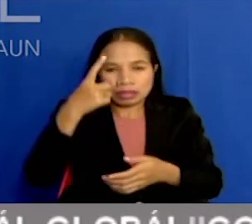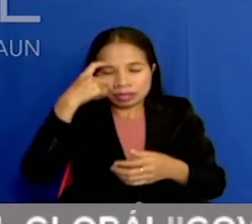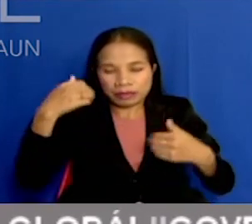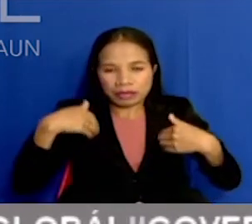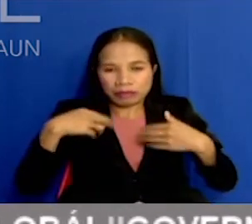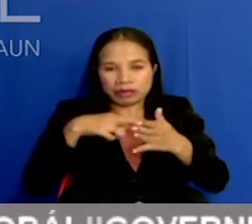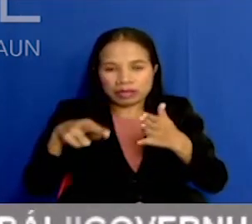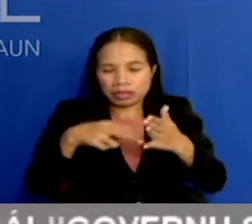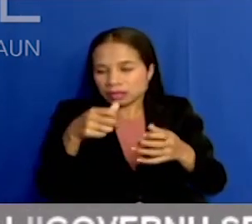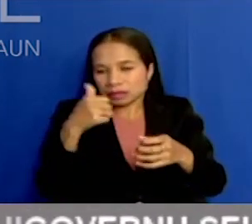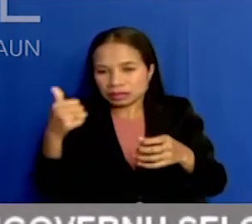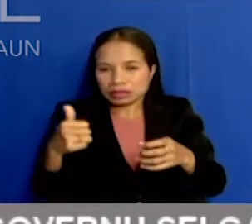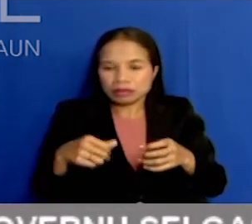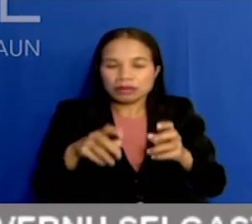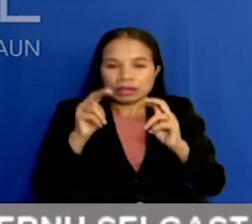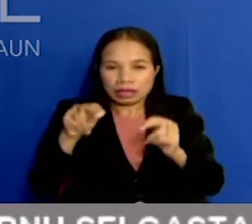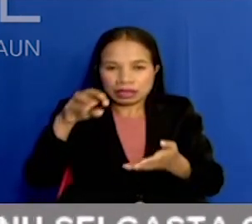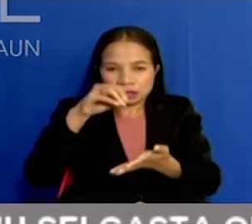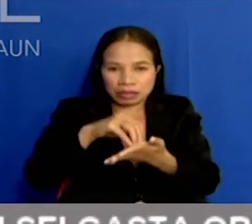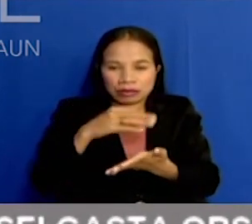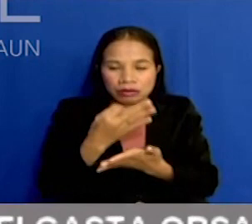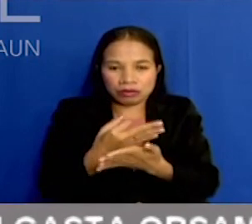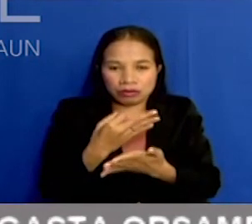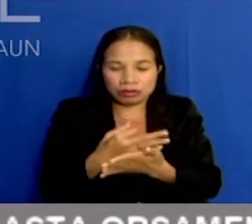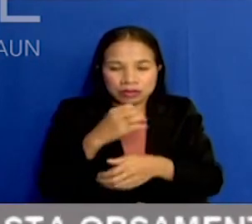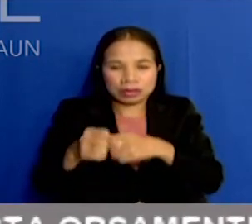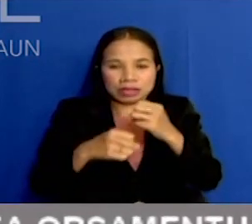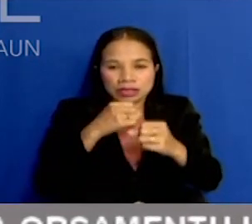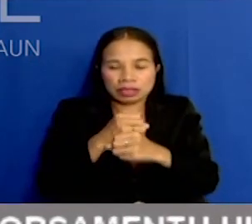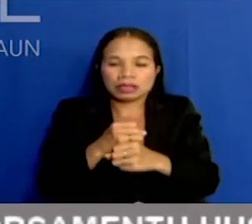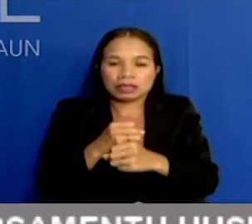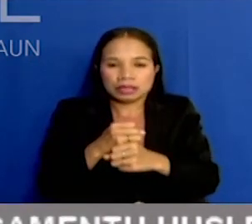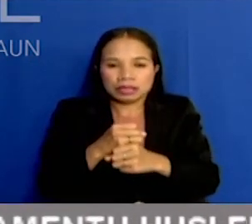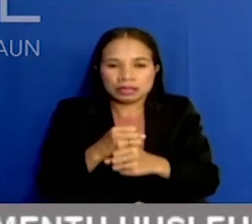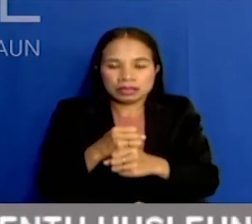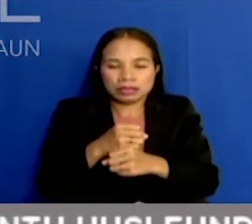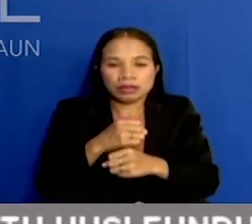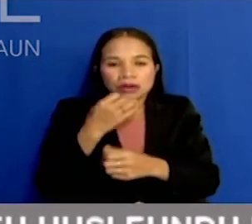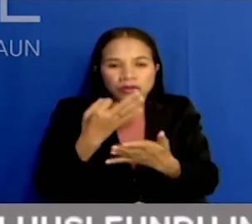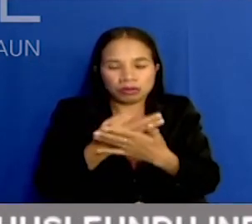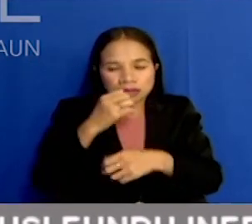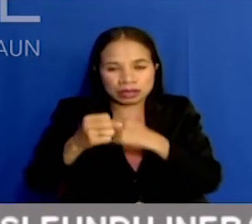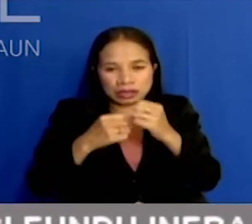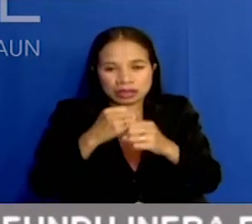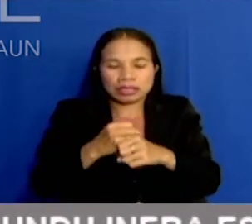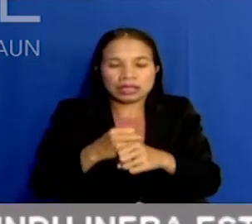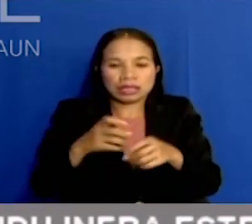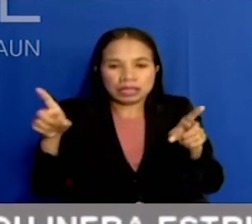os tem que tal iha orçamento ratificativo. Ratificativo nem intenção, né? Quando